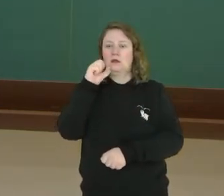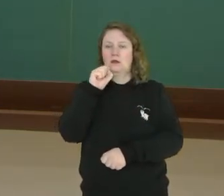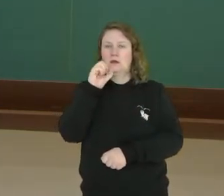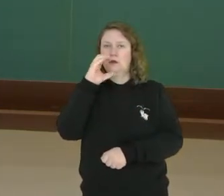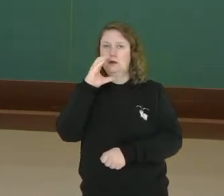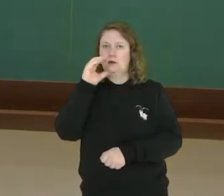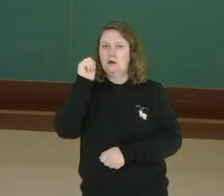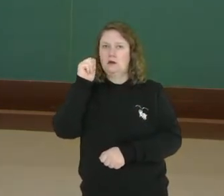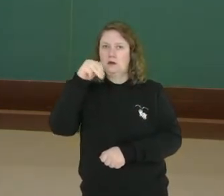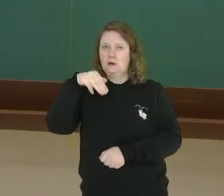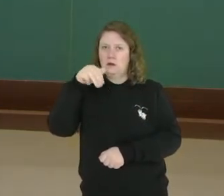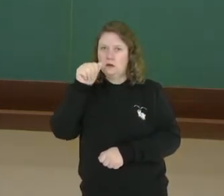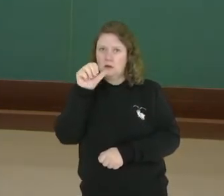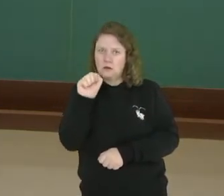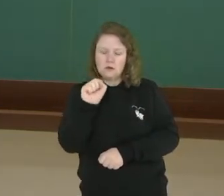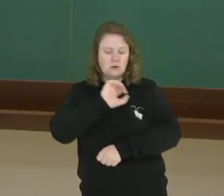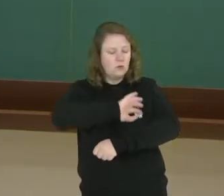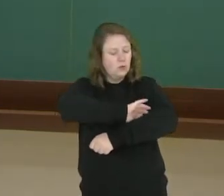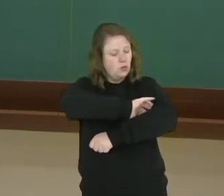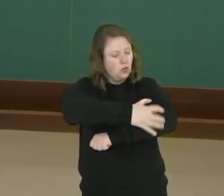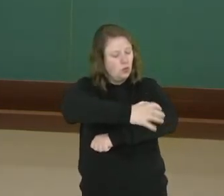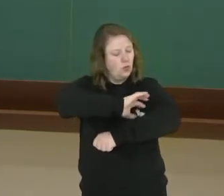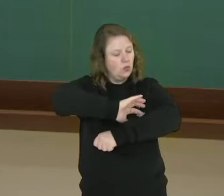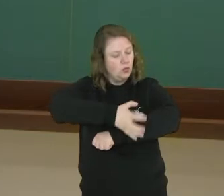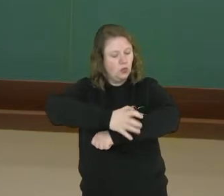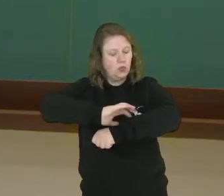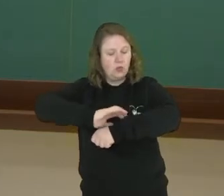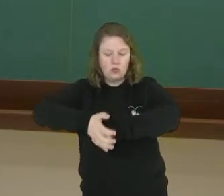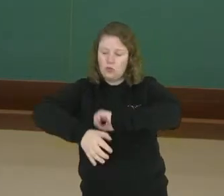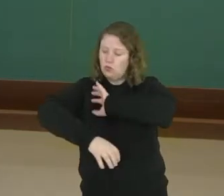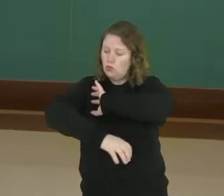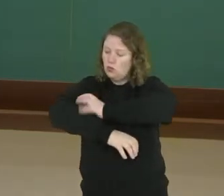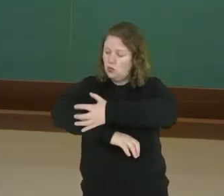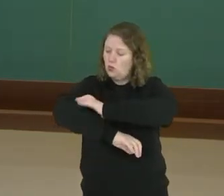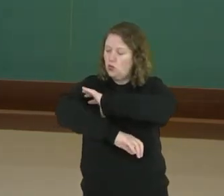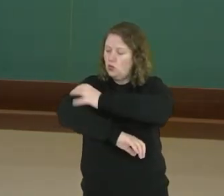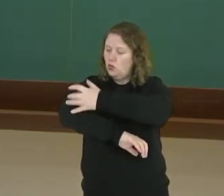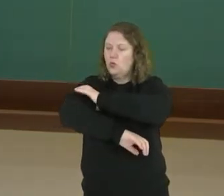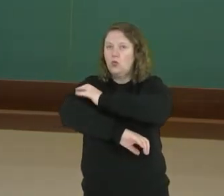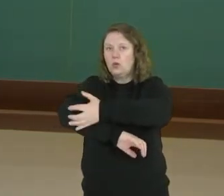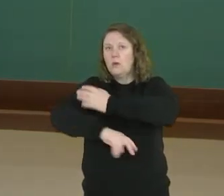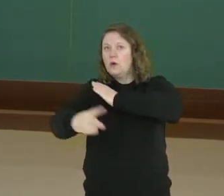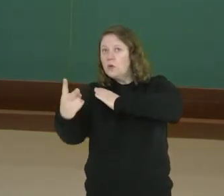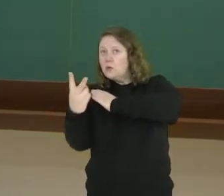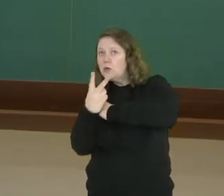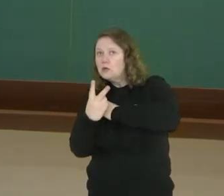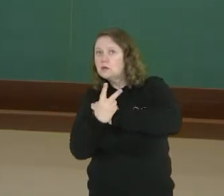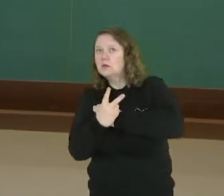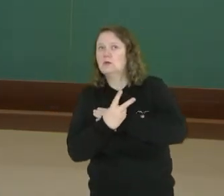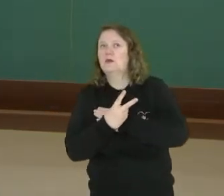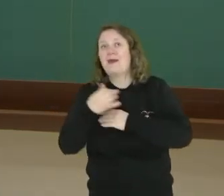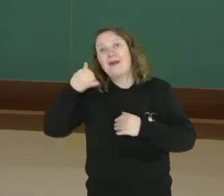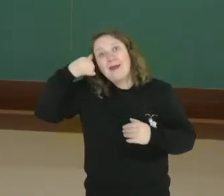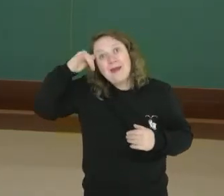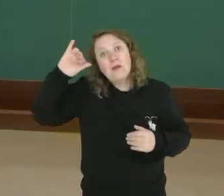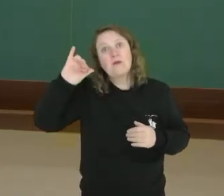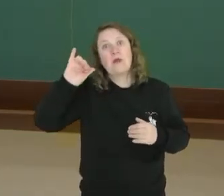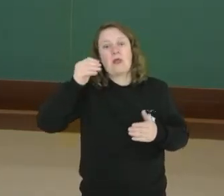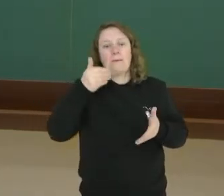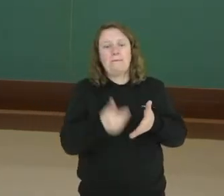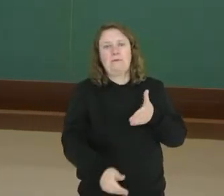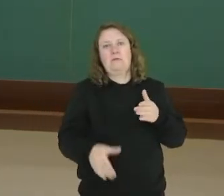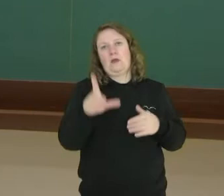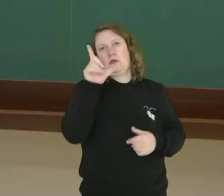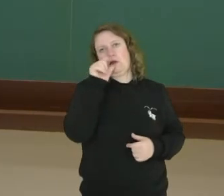vai fazer o quê? Evitar a perda de água, portanto dificultando o ressecamento. A impermeabilidade